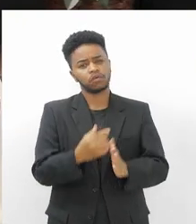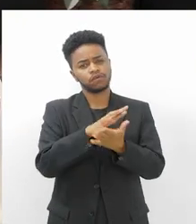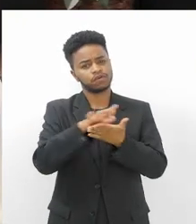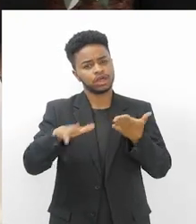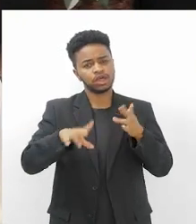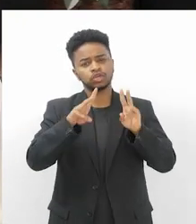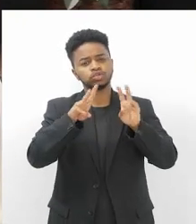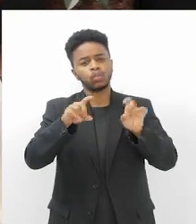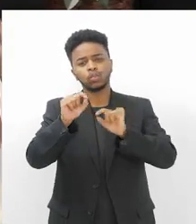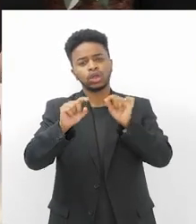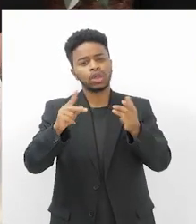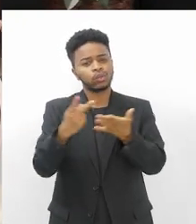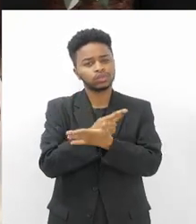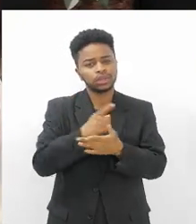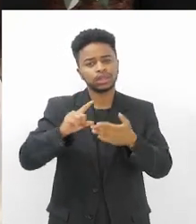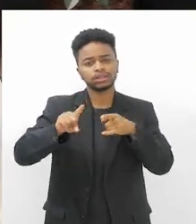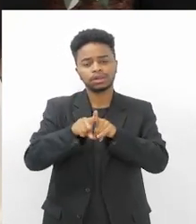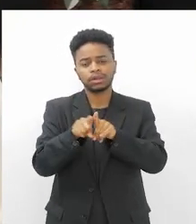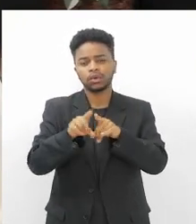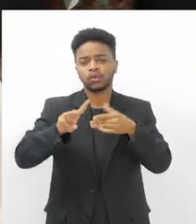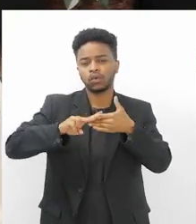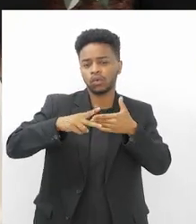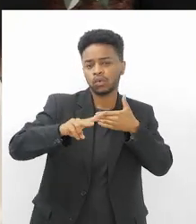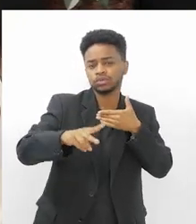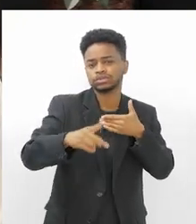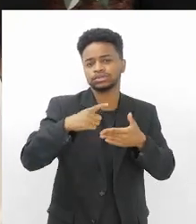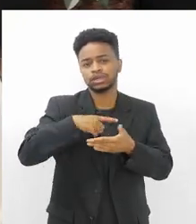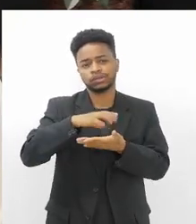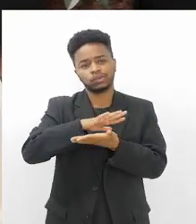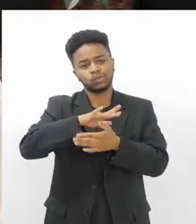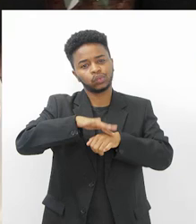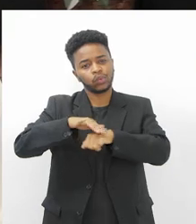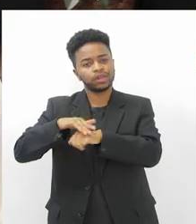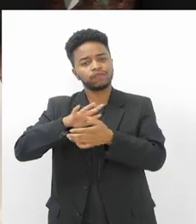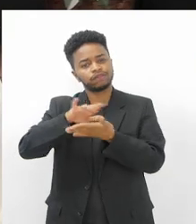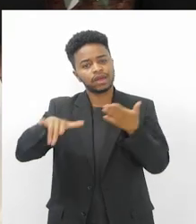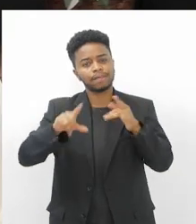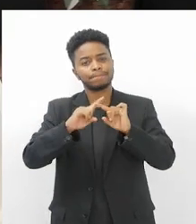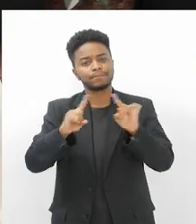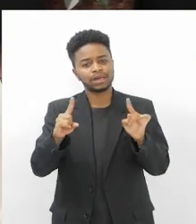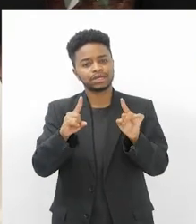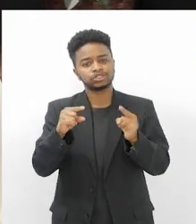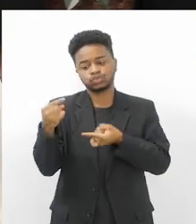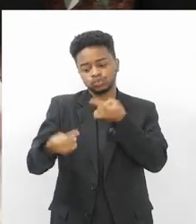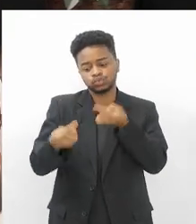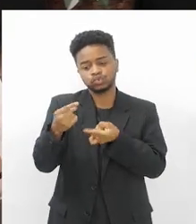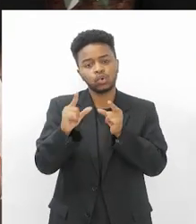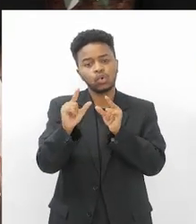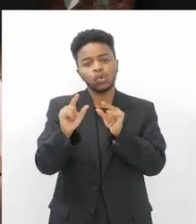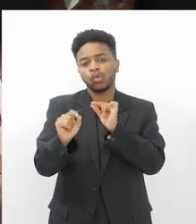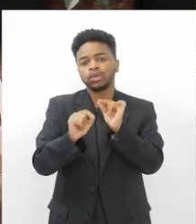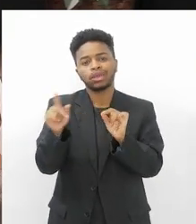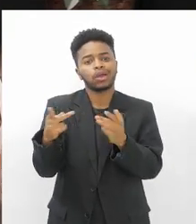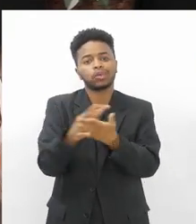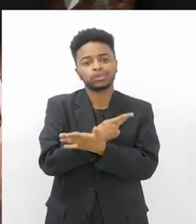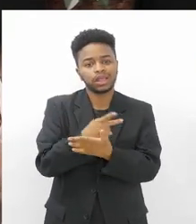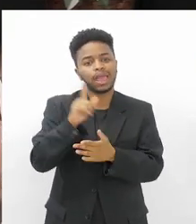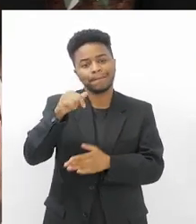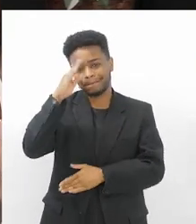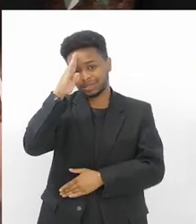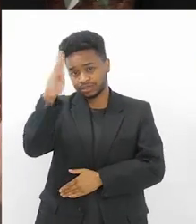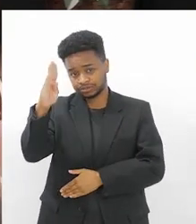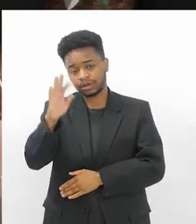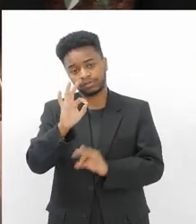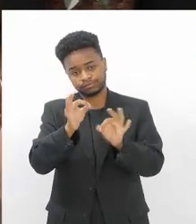muitas perguntas, né? De causas e consequências. A gente fala aí de consequências de diversas doenças, mas trabalhar a causa é mais importante, né? Para